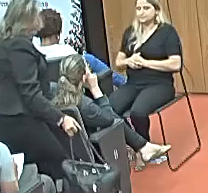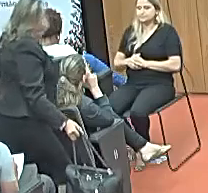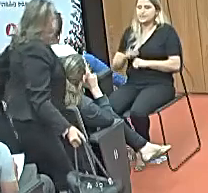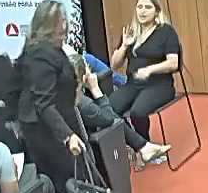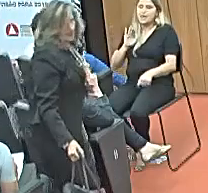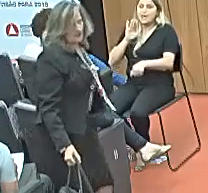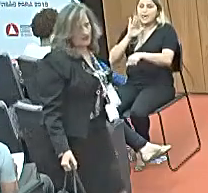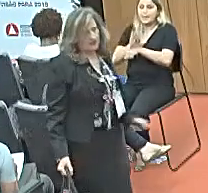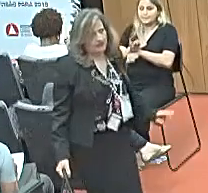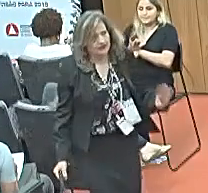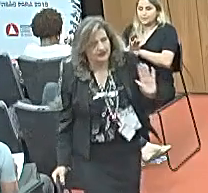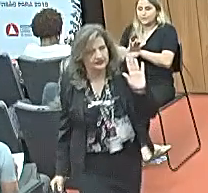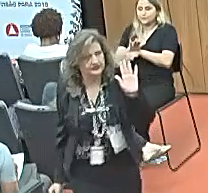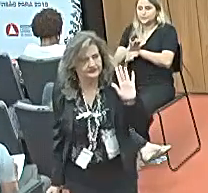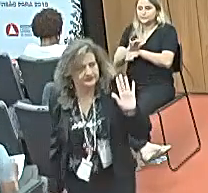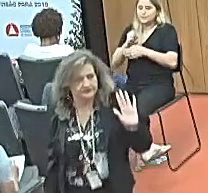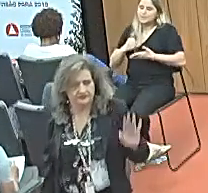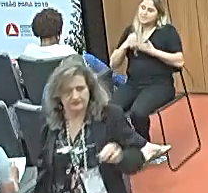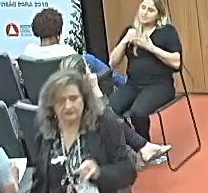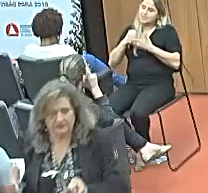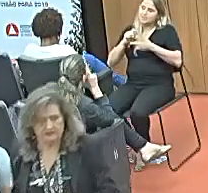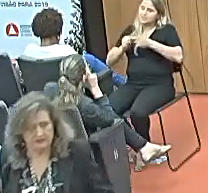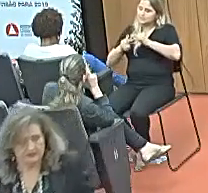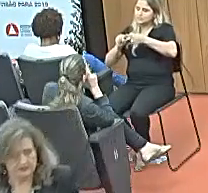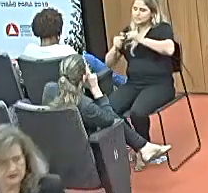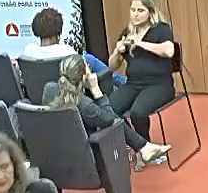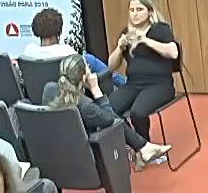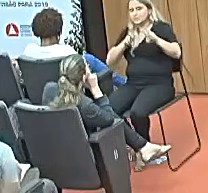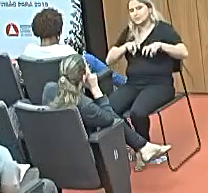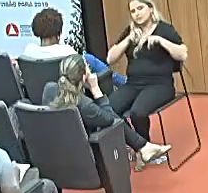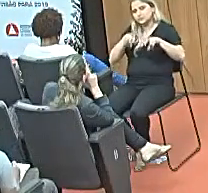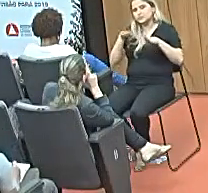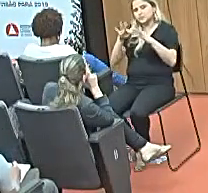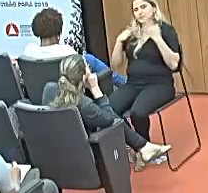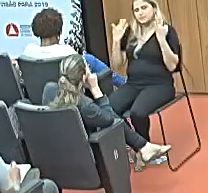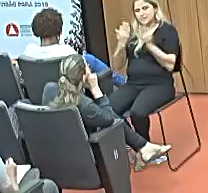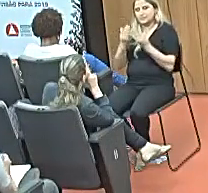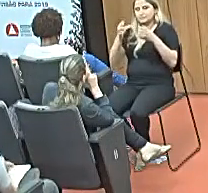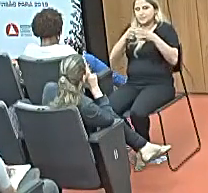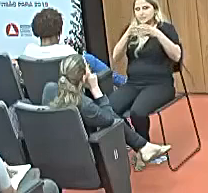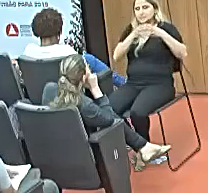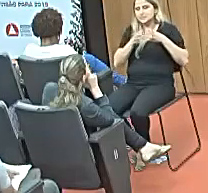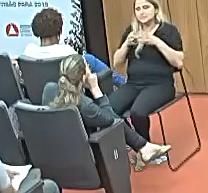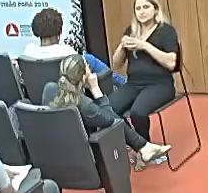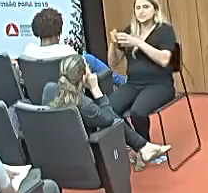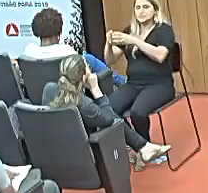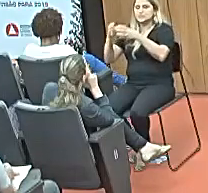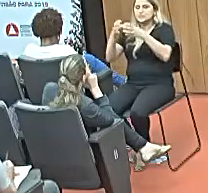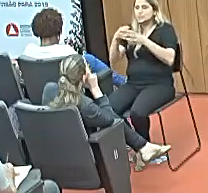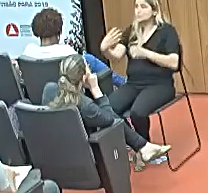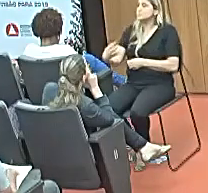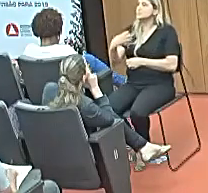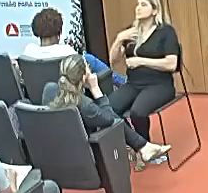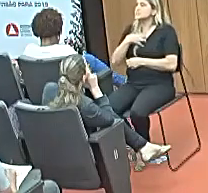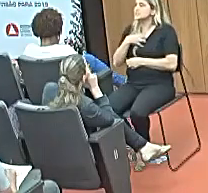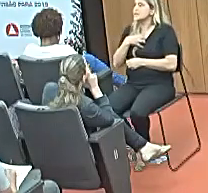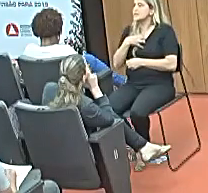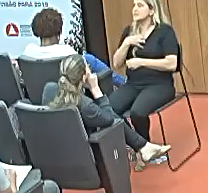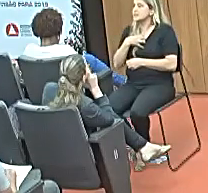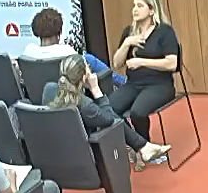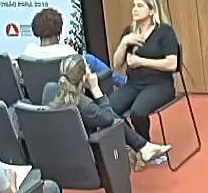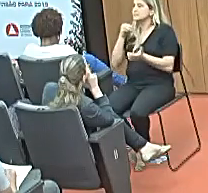à estruturação das cooperativas deve ter familiar esses grupos coletivos eles sentem uma falta de um apoio